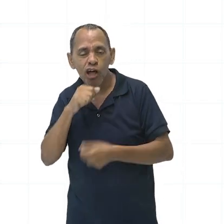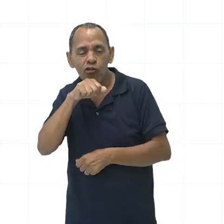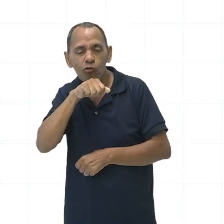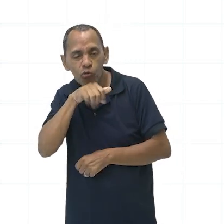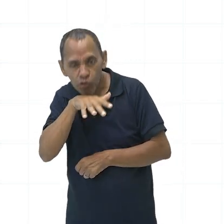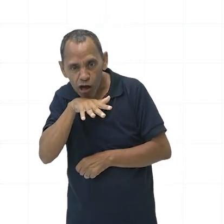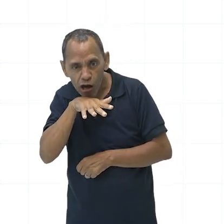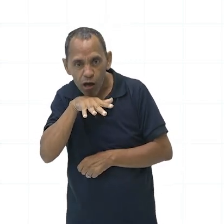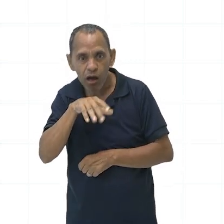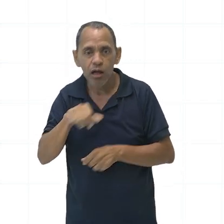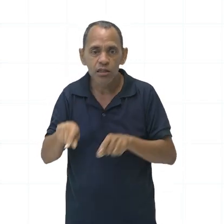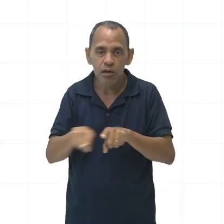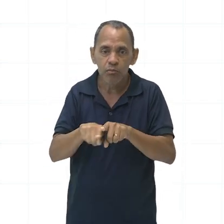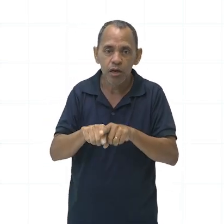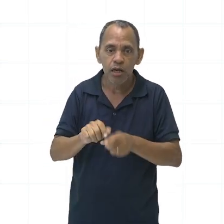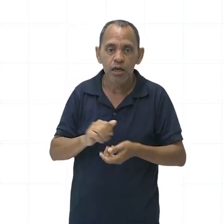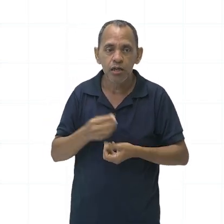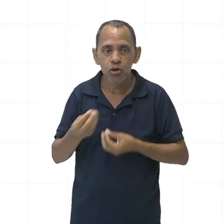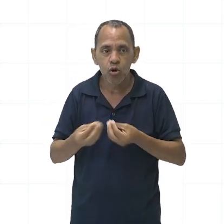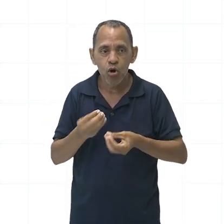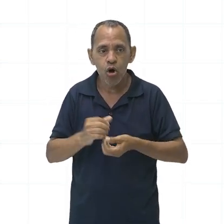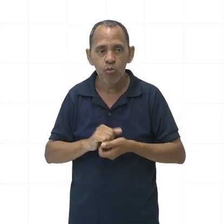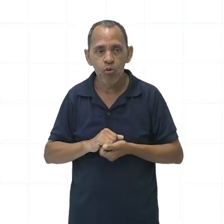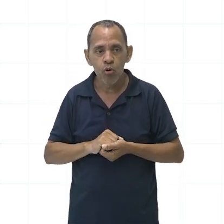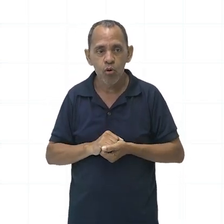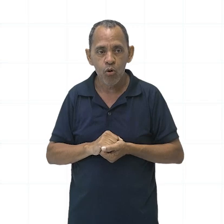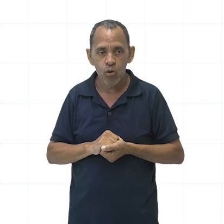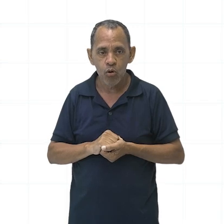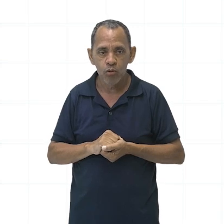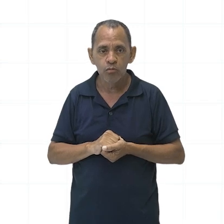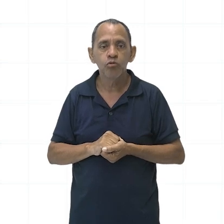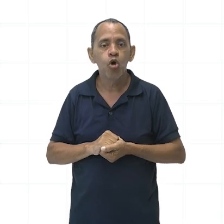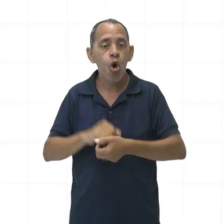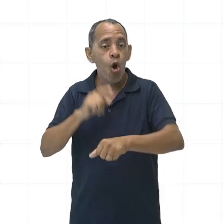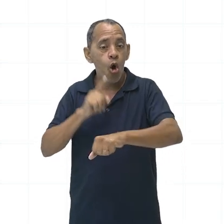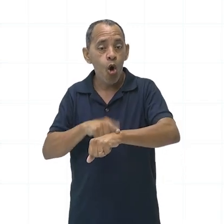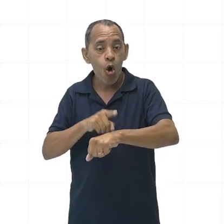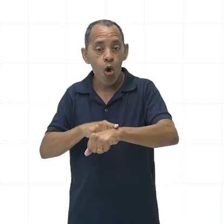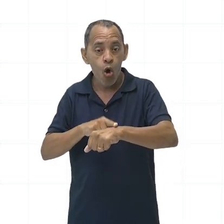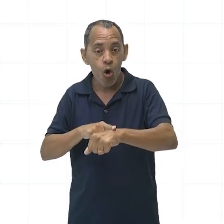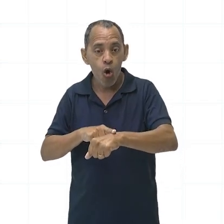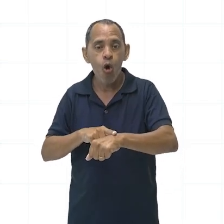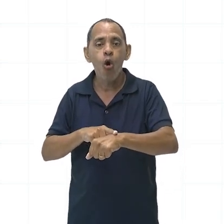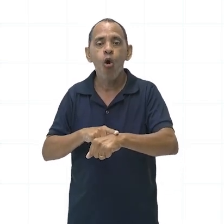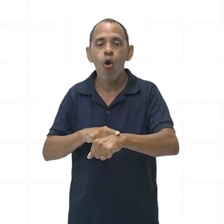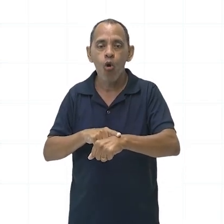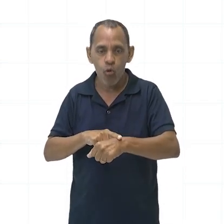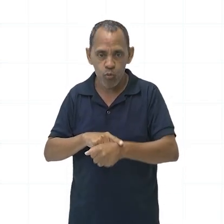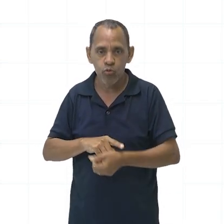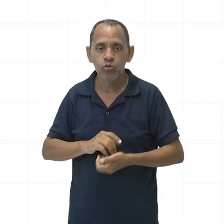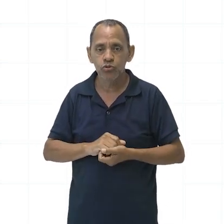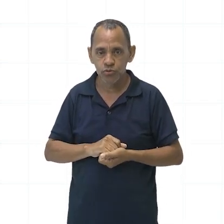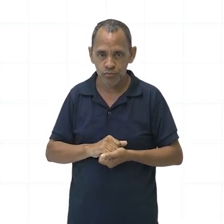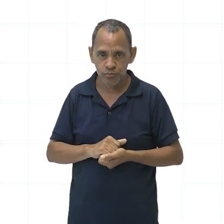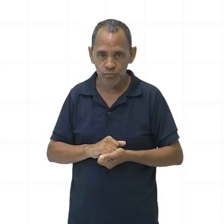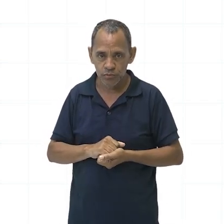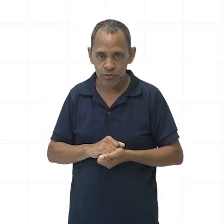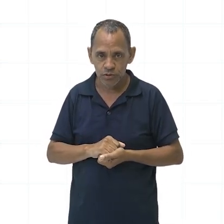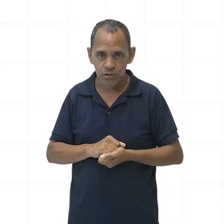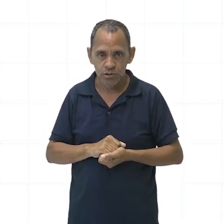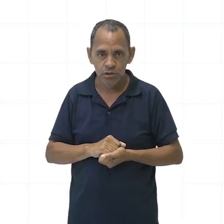palidez intensa, o pulso fraco, ou seja, a pulsação dela está fraquinha, pressão arterial